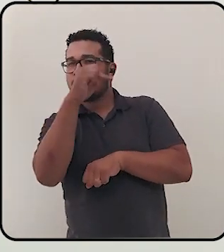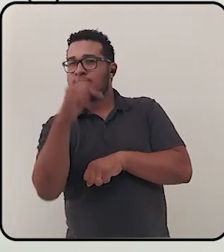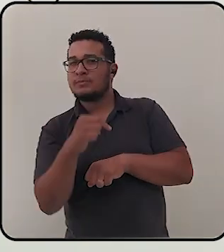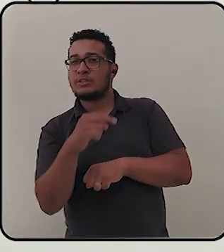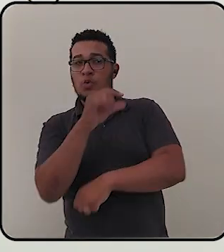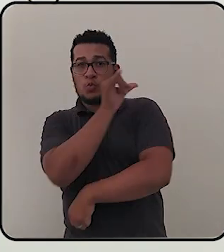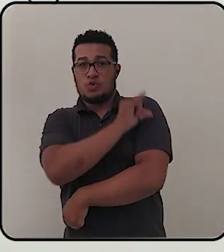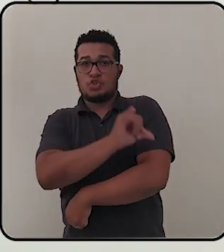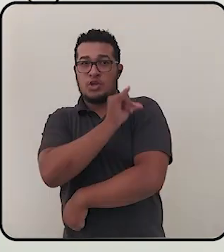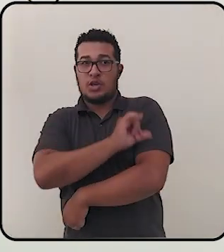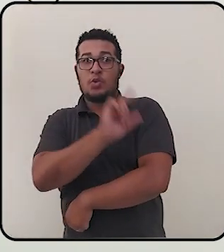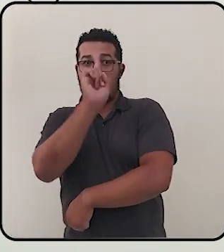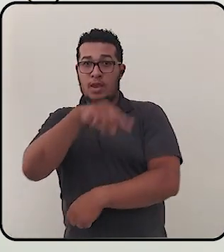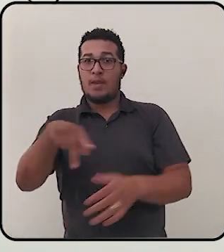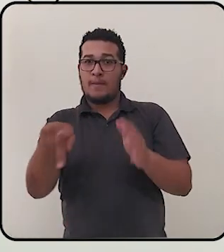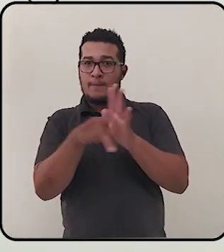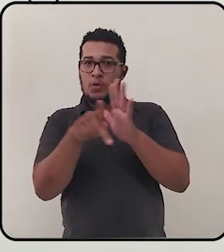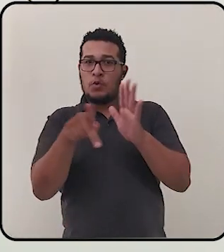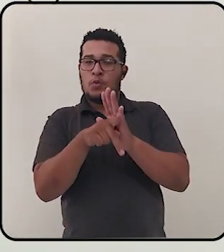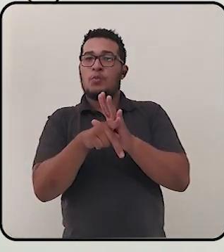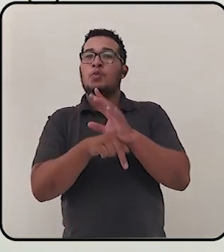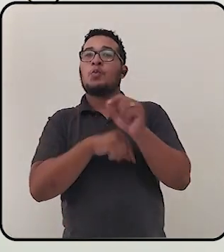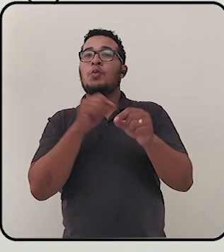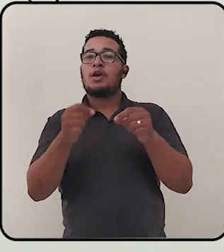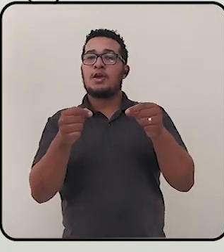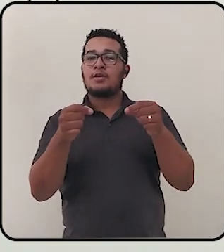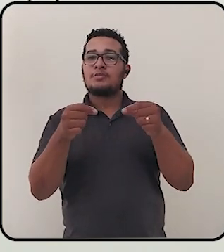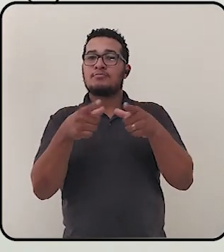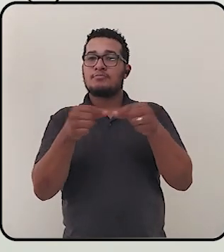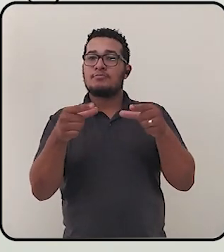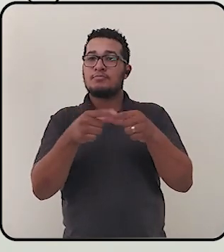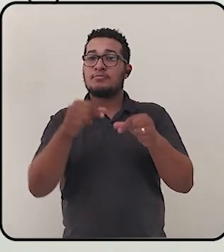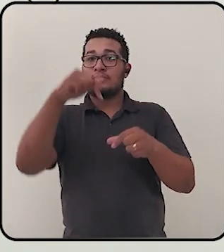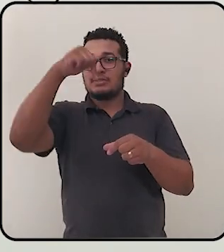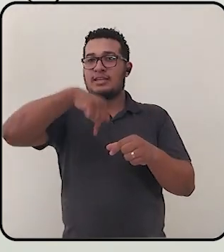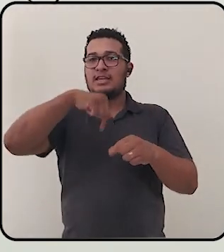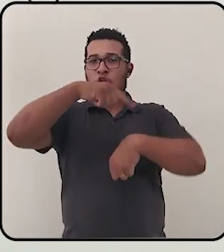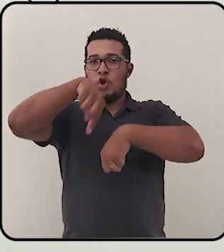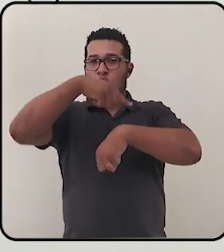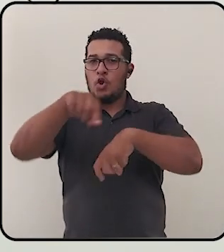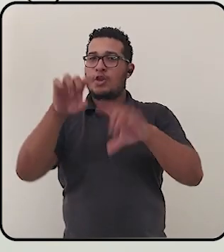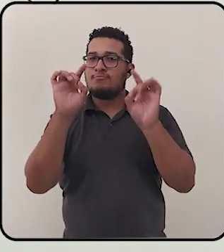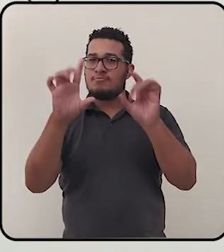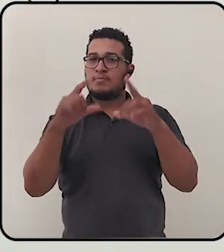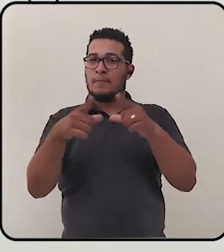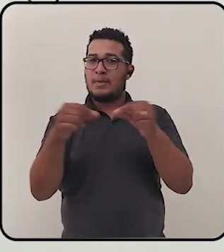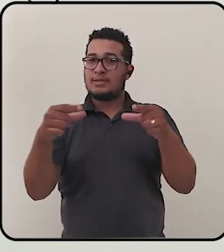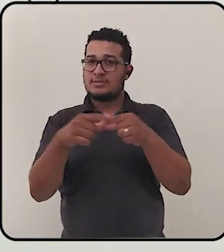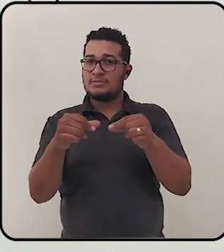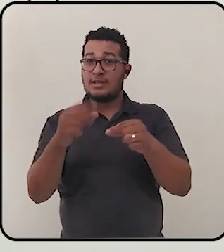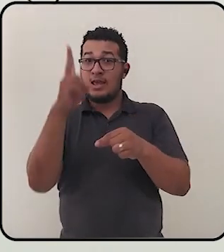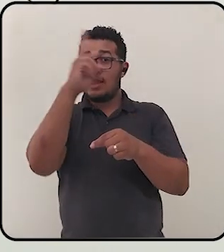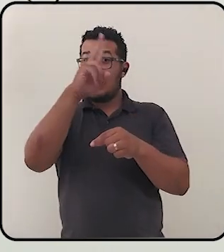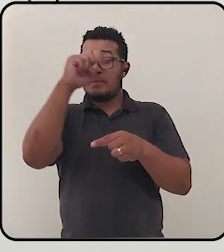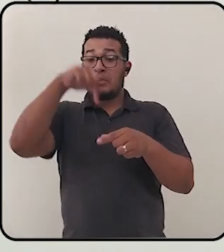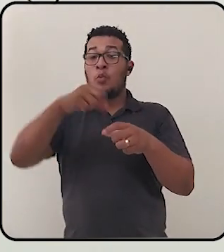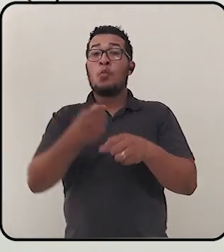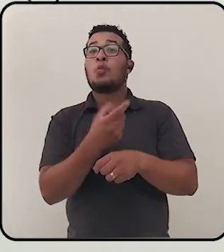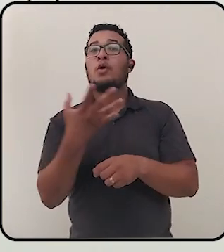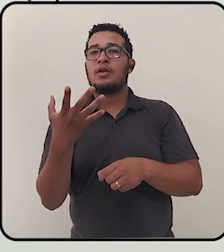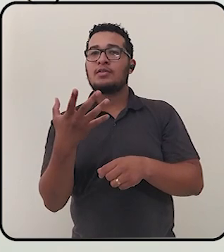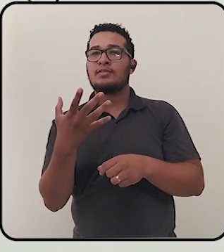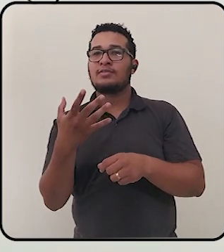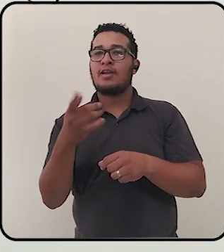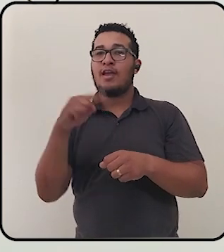não vão lembrá-los na questão que o Rio de Janeiro é uma cidade dentro do fuso de